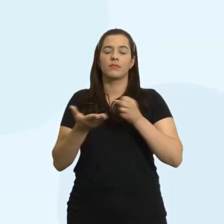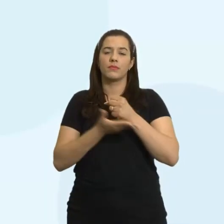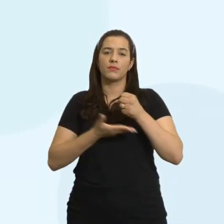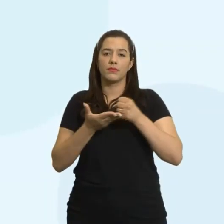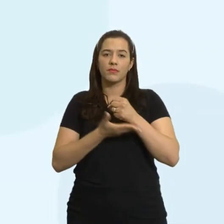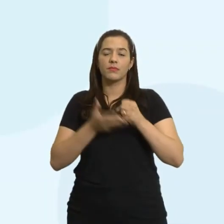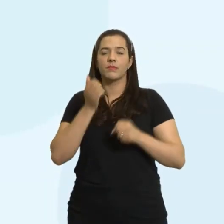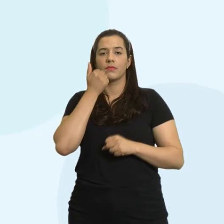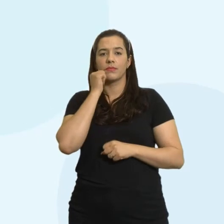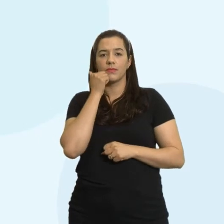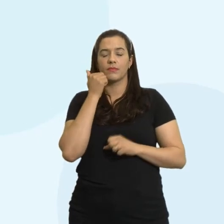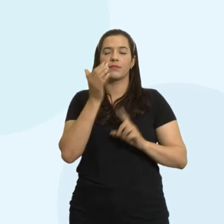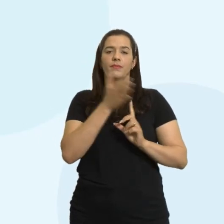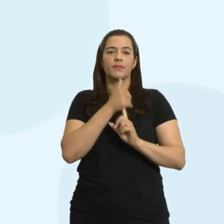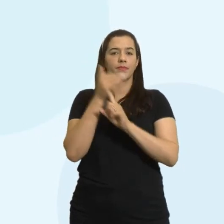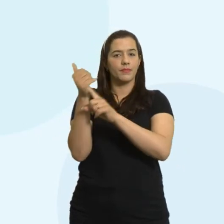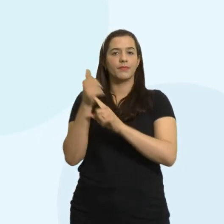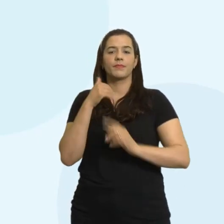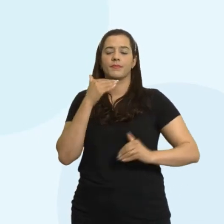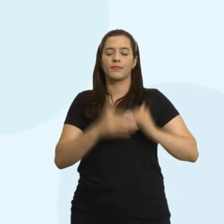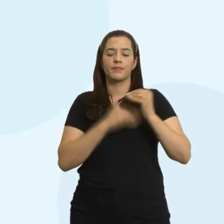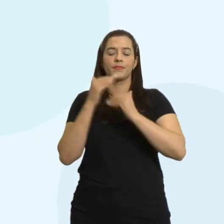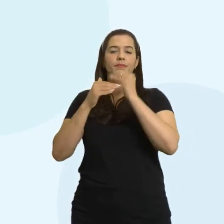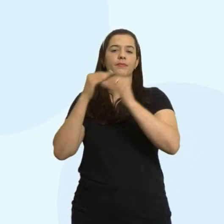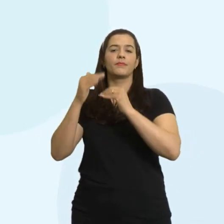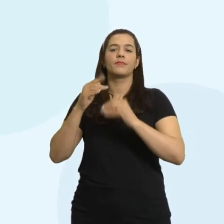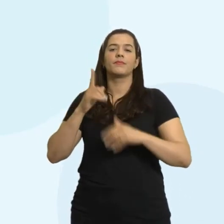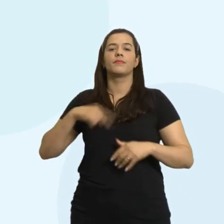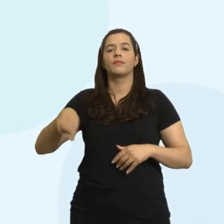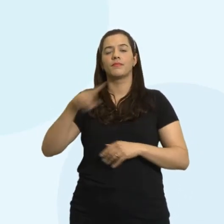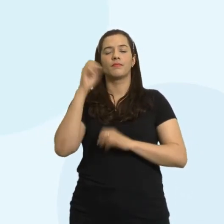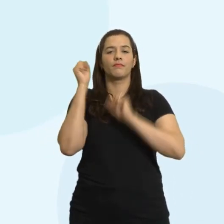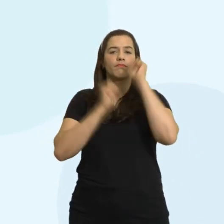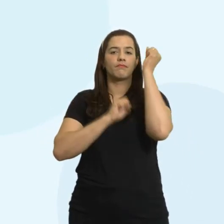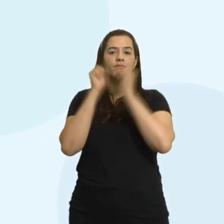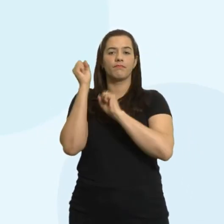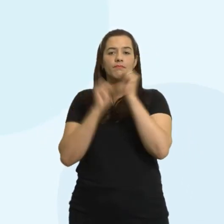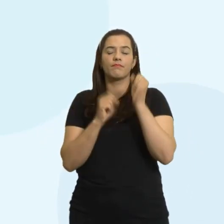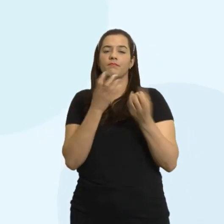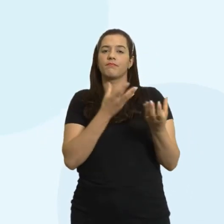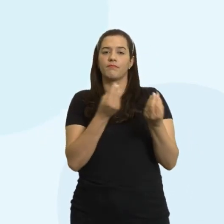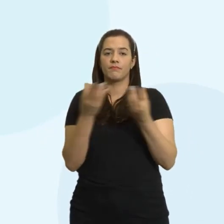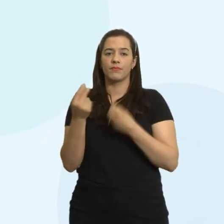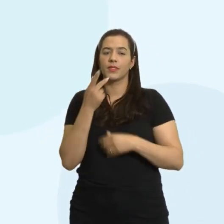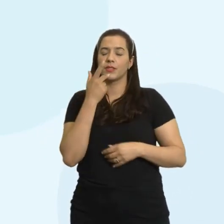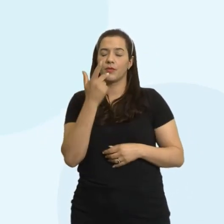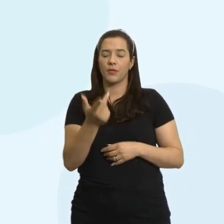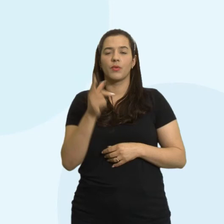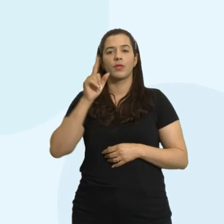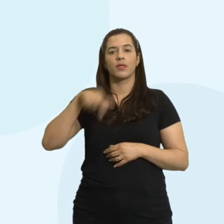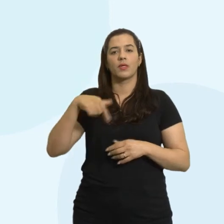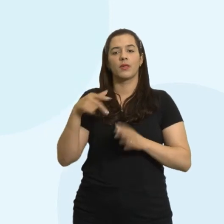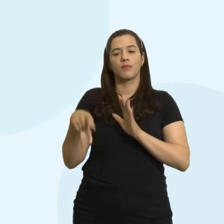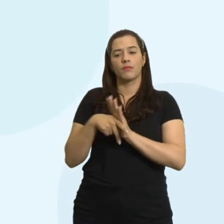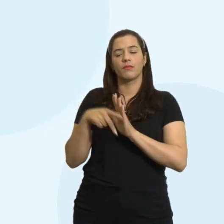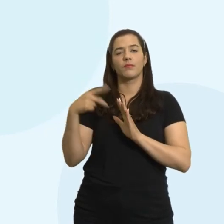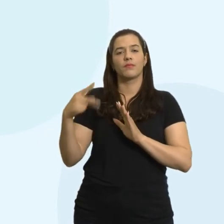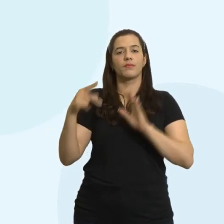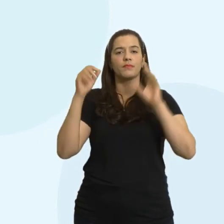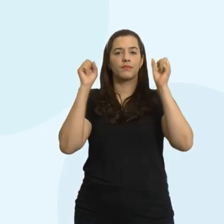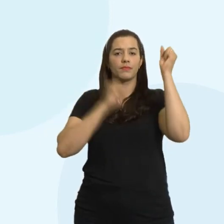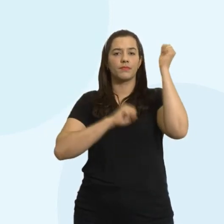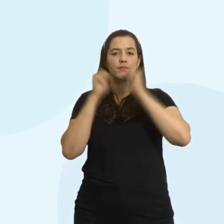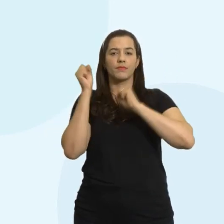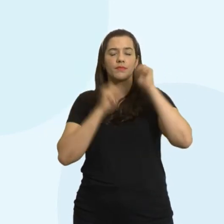e tecnológicas da Revolução Industrial. Muito se falou que a industrialização